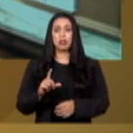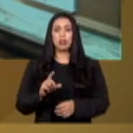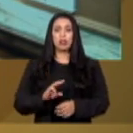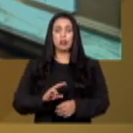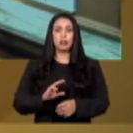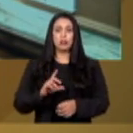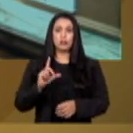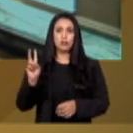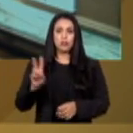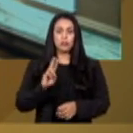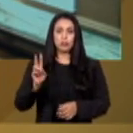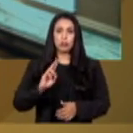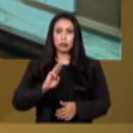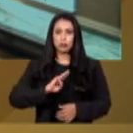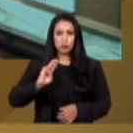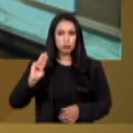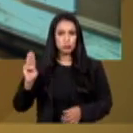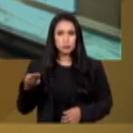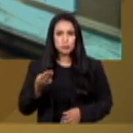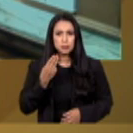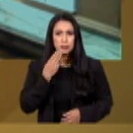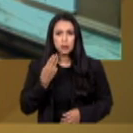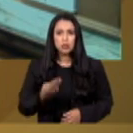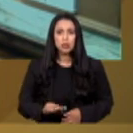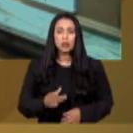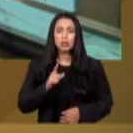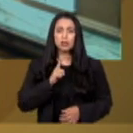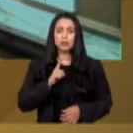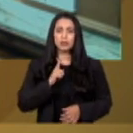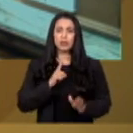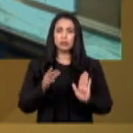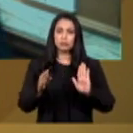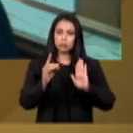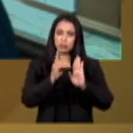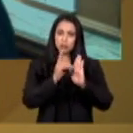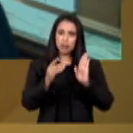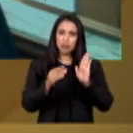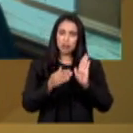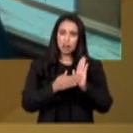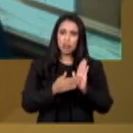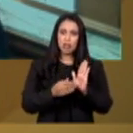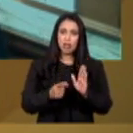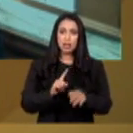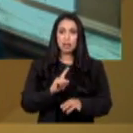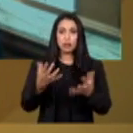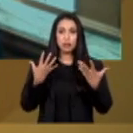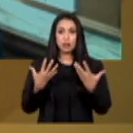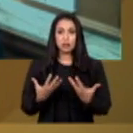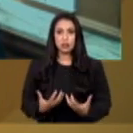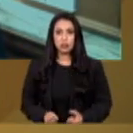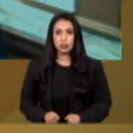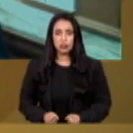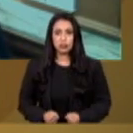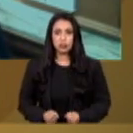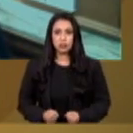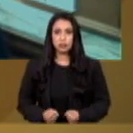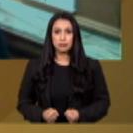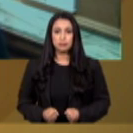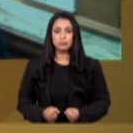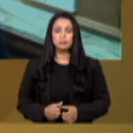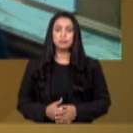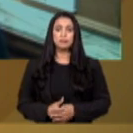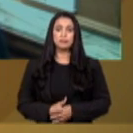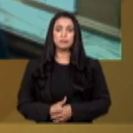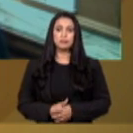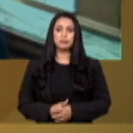milhões não é bem assim tem conectada diz cospiração passou a